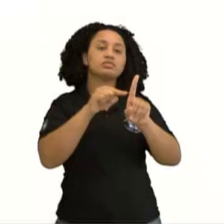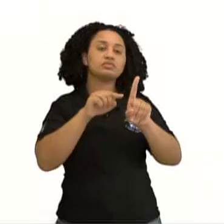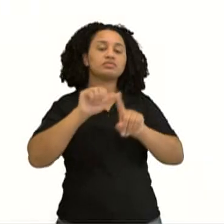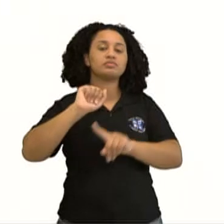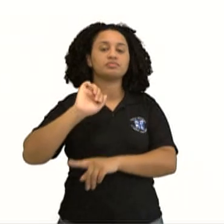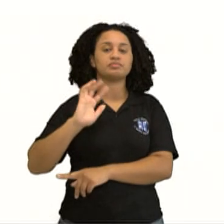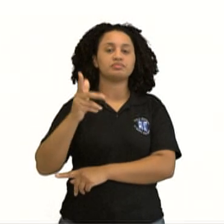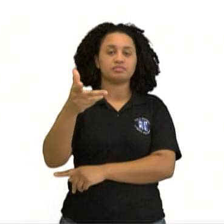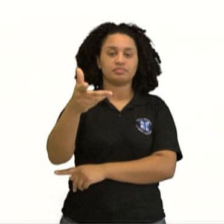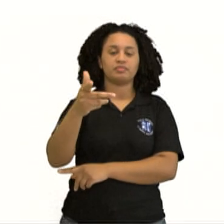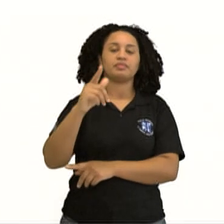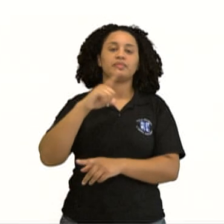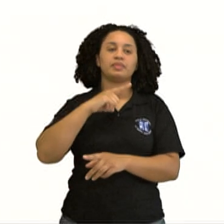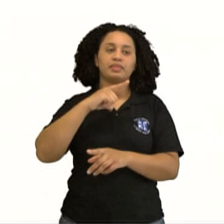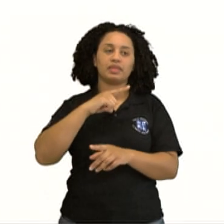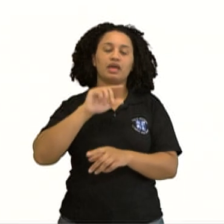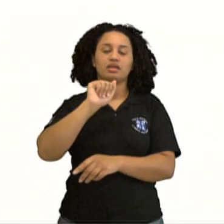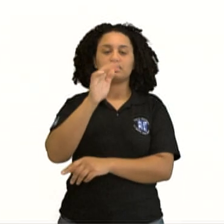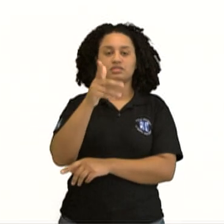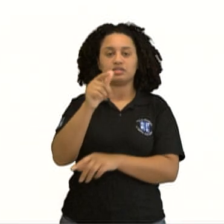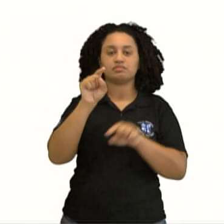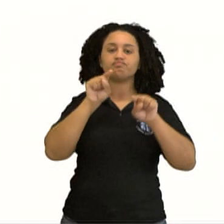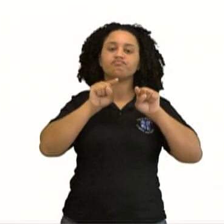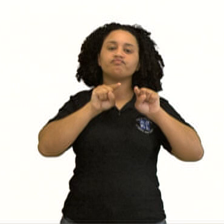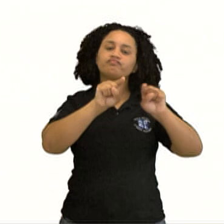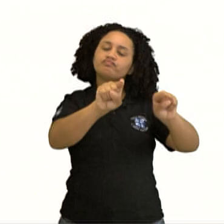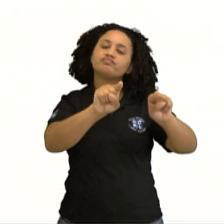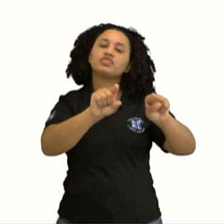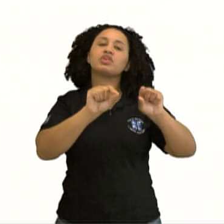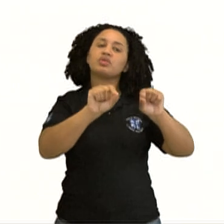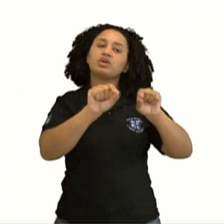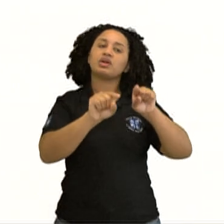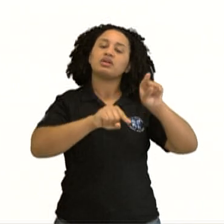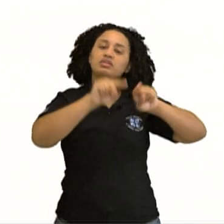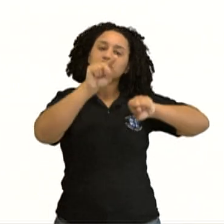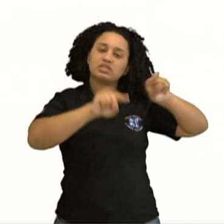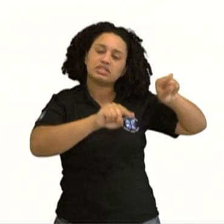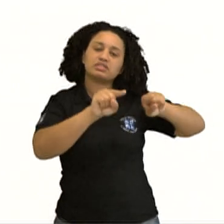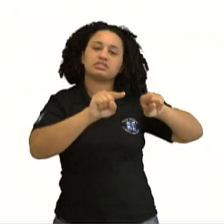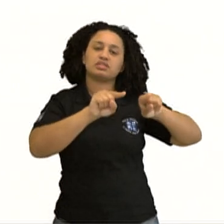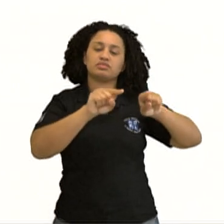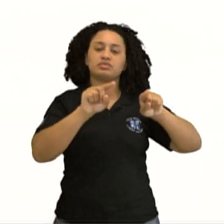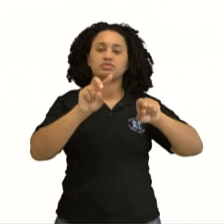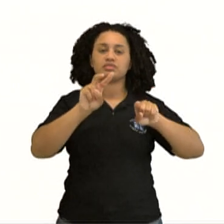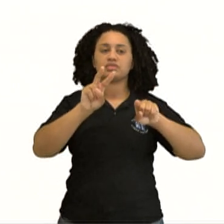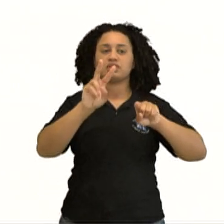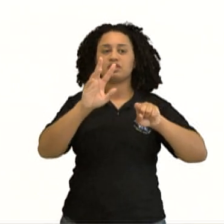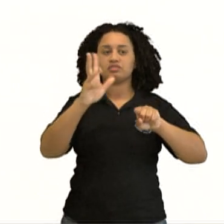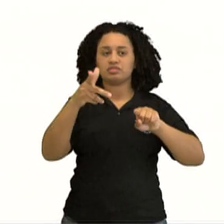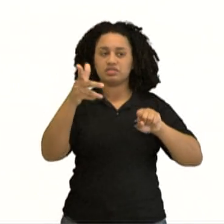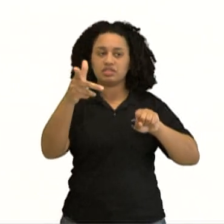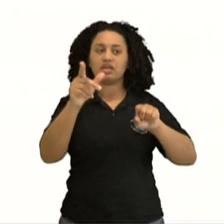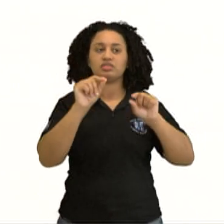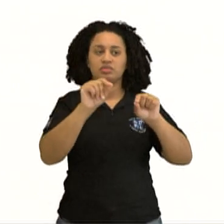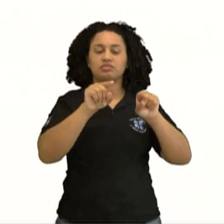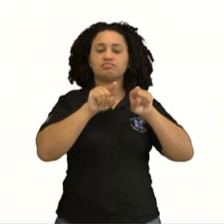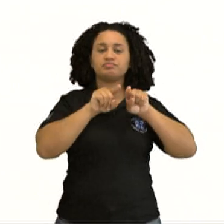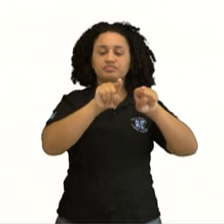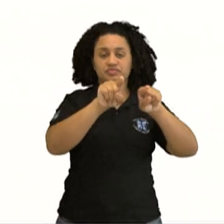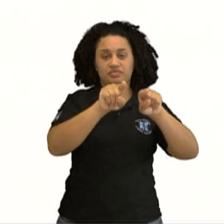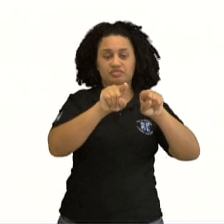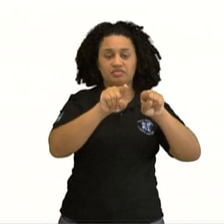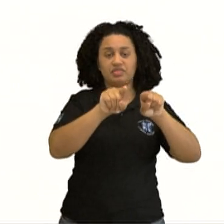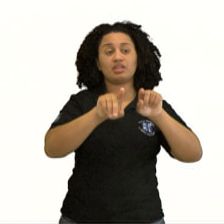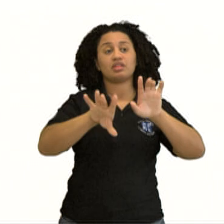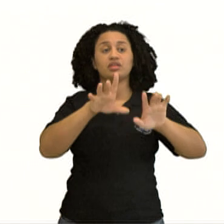aceleração. Nós temos a aceleração do tipo instantânea, em que a variação da velocidade variação da velocidade instantânea, ou